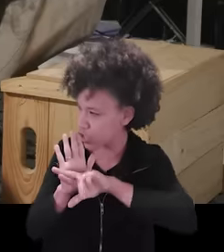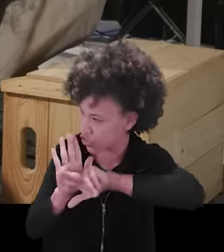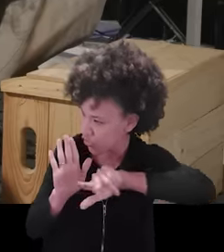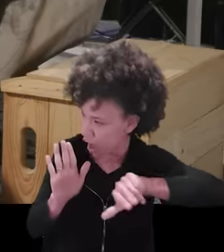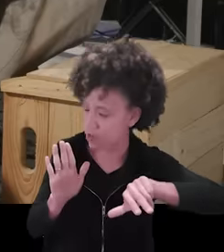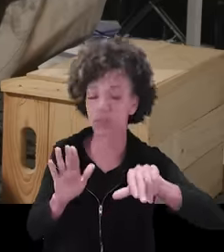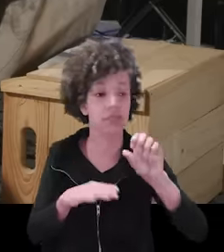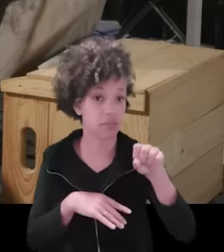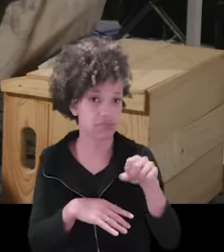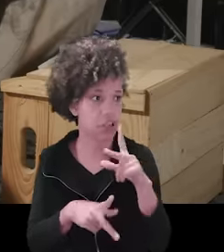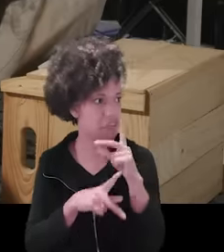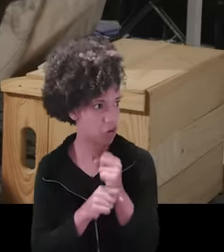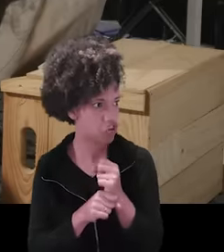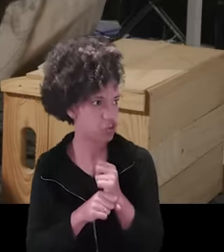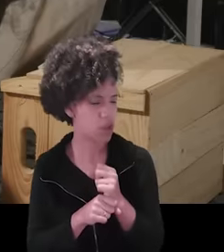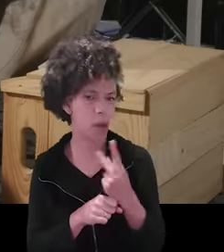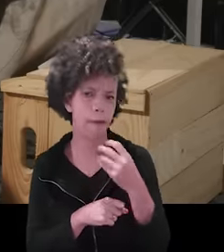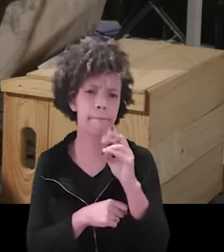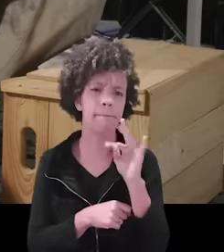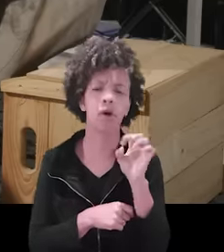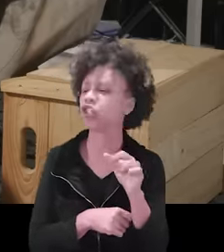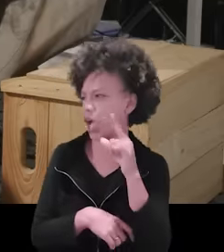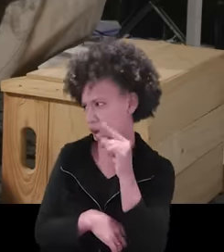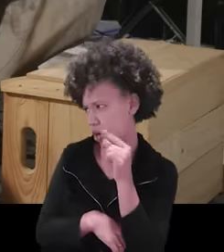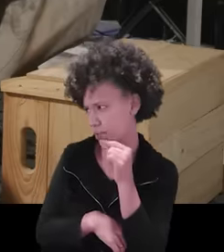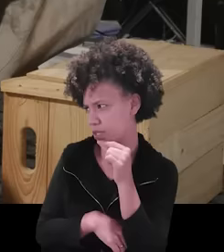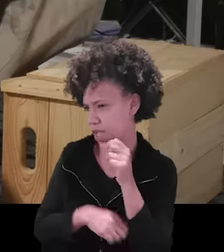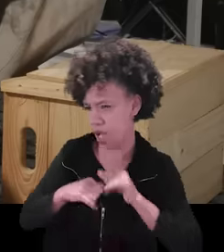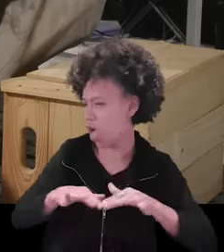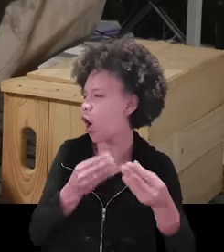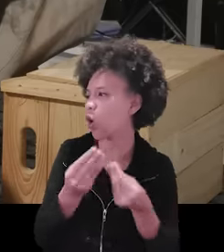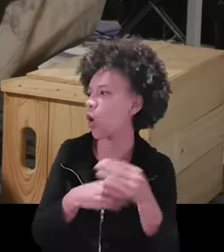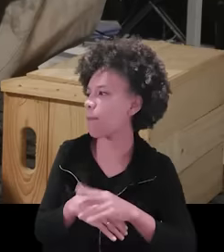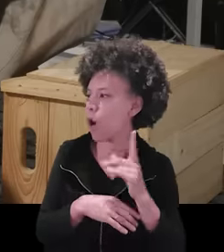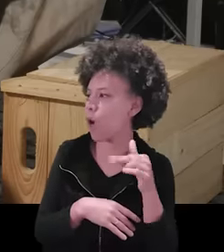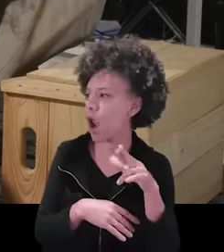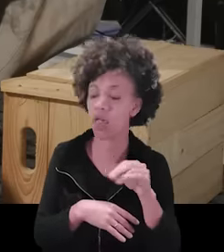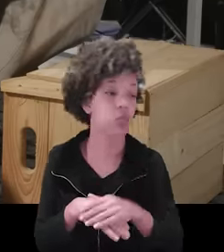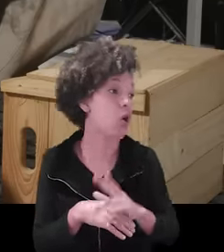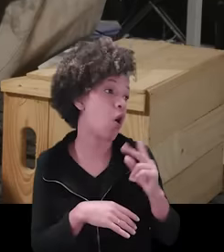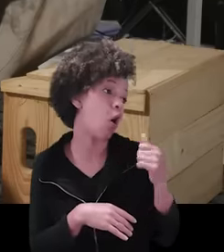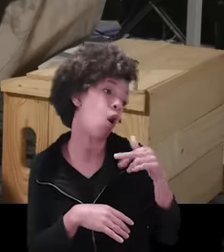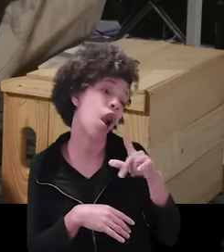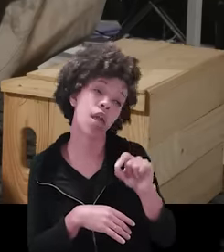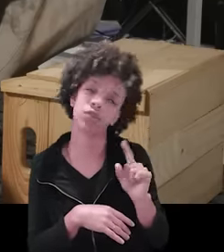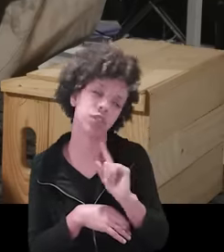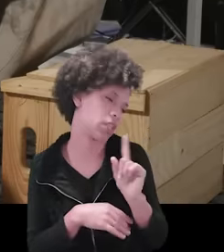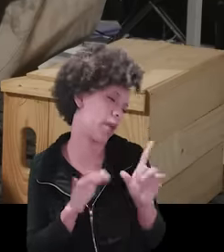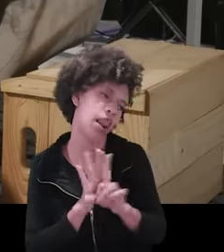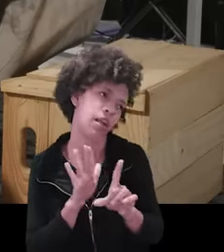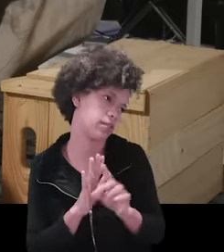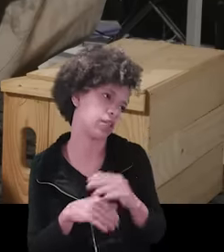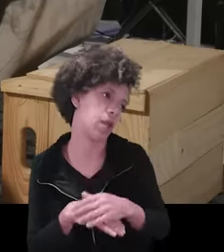leis e vem laser Bosque uma coisa assim a coisa da maconha tá como lá em Orlando tá bom Luana não não